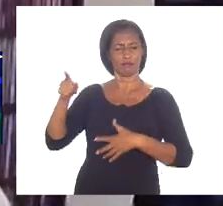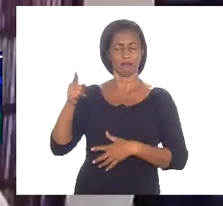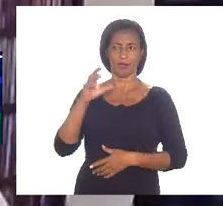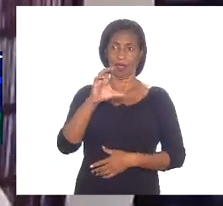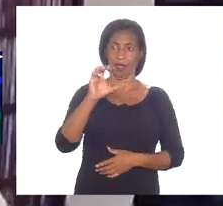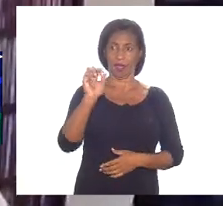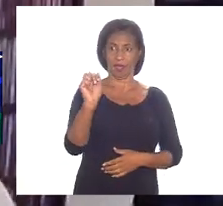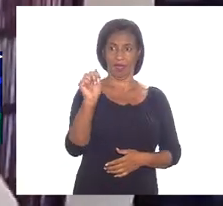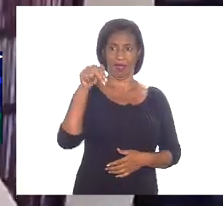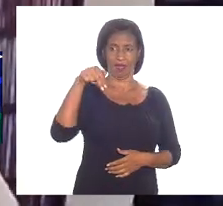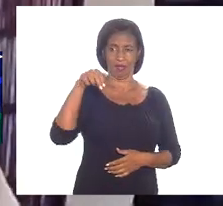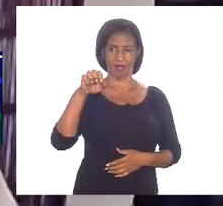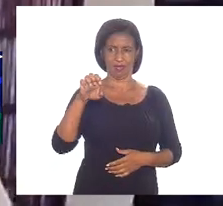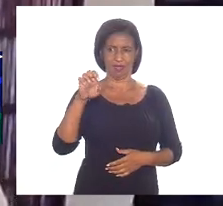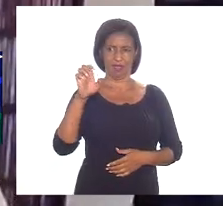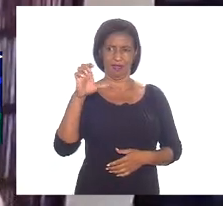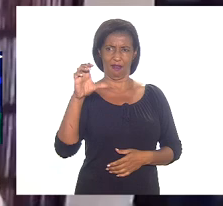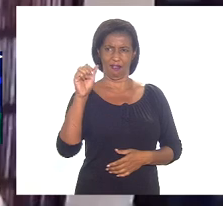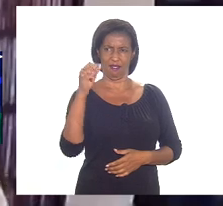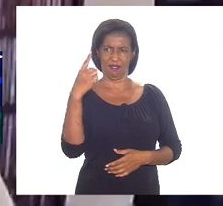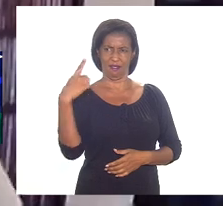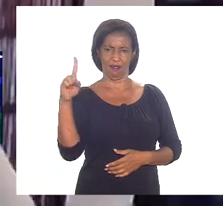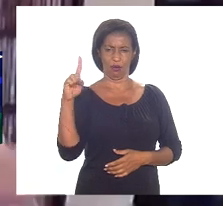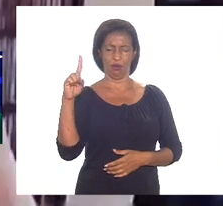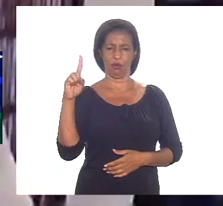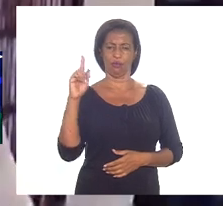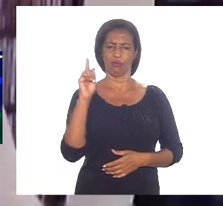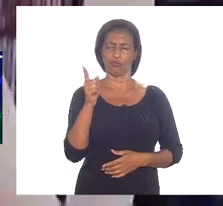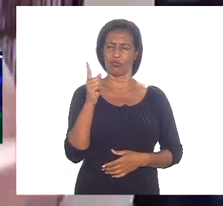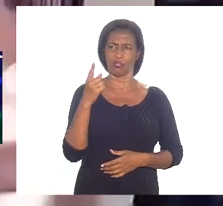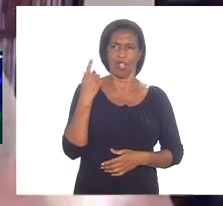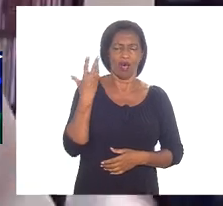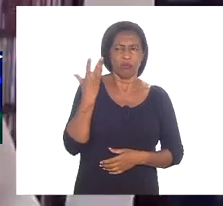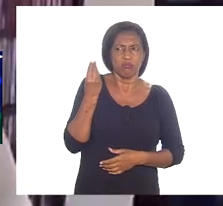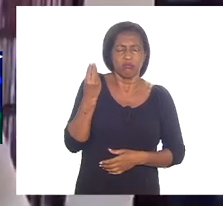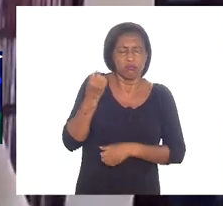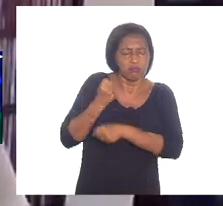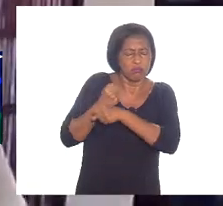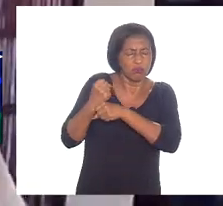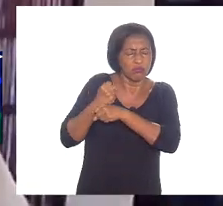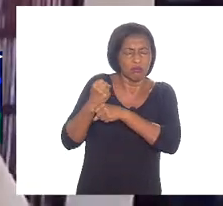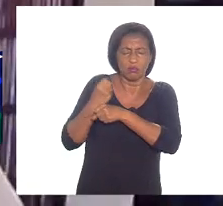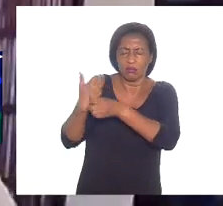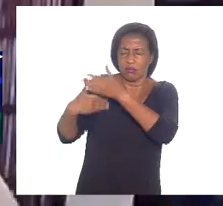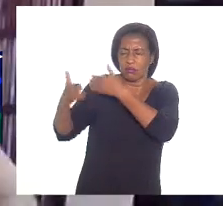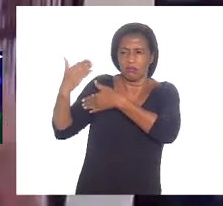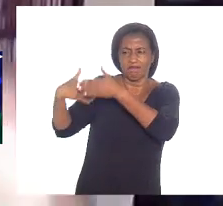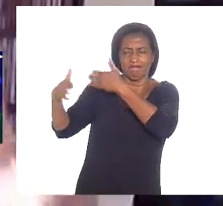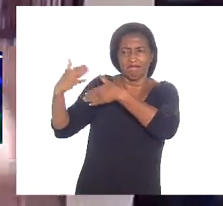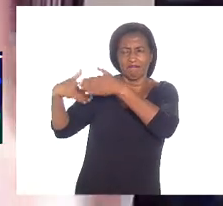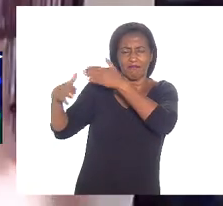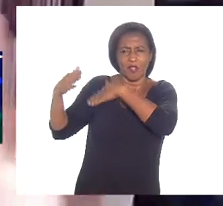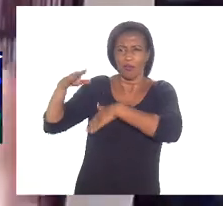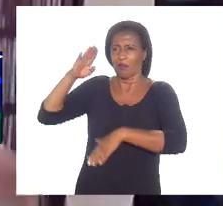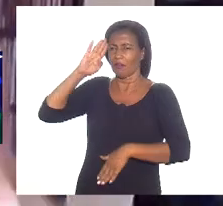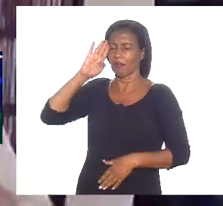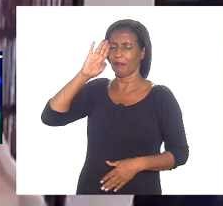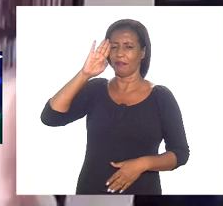planeton é 18 durante muitos anos seleiro